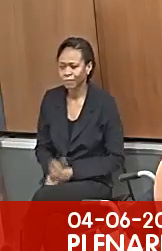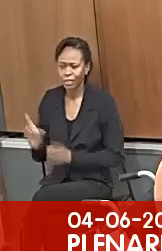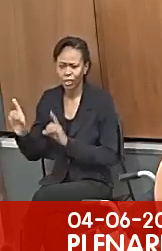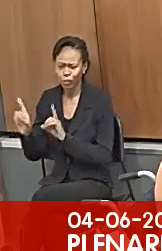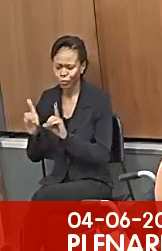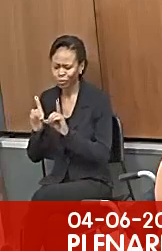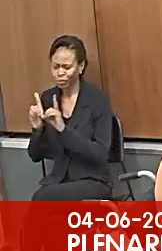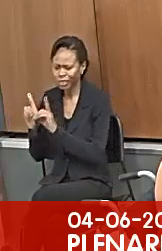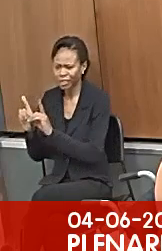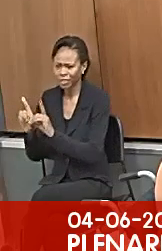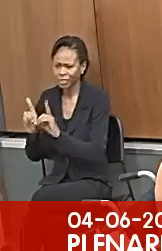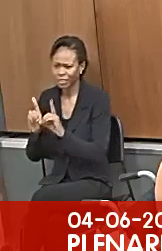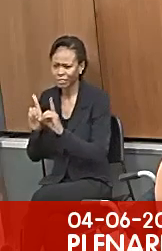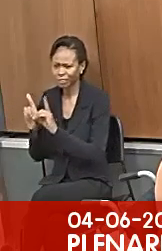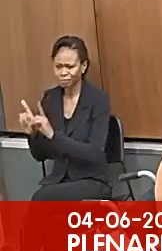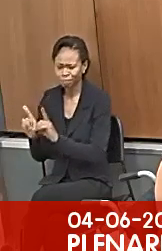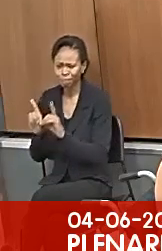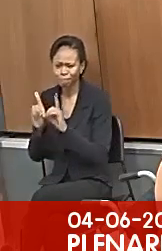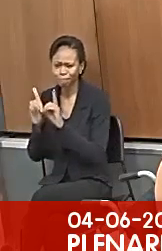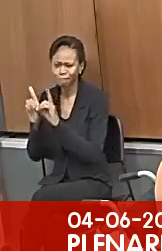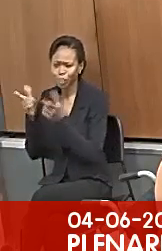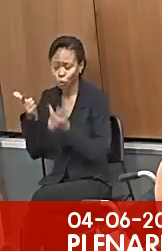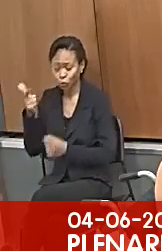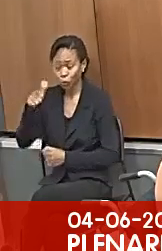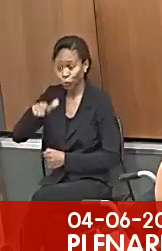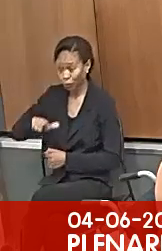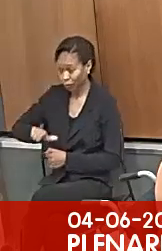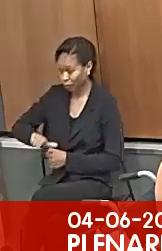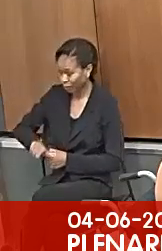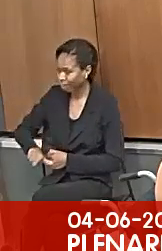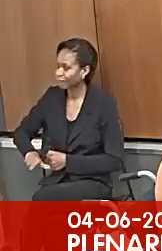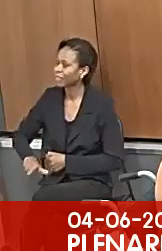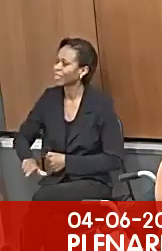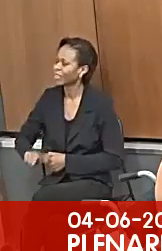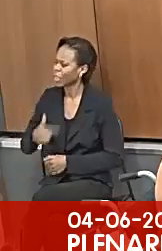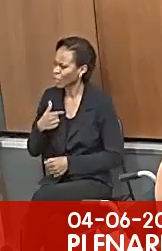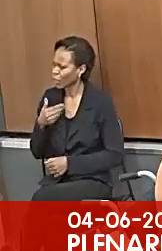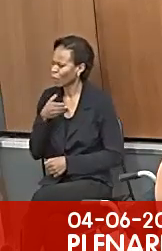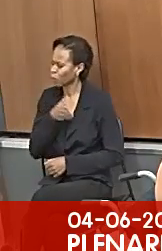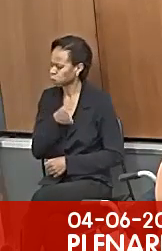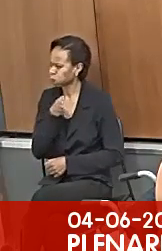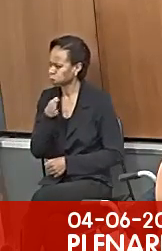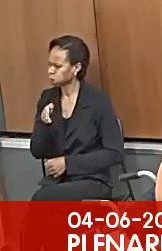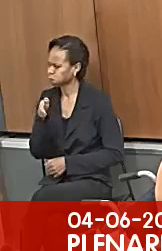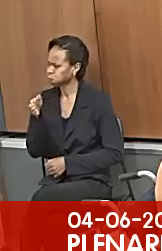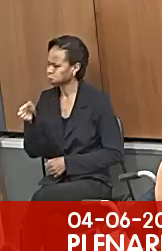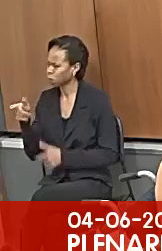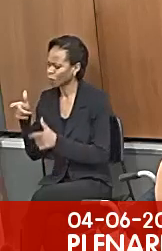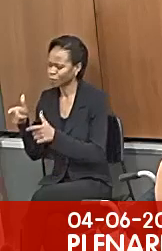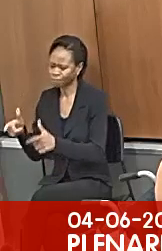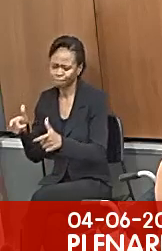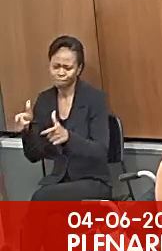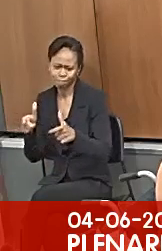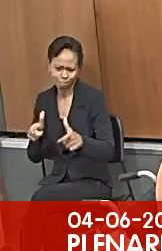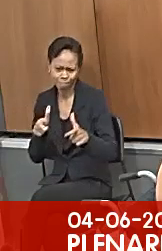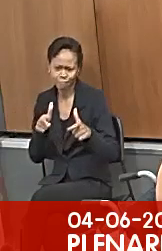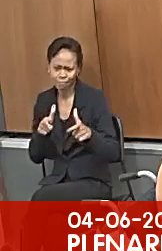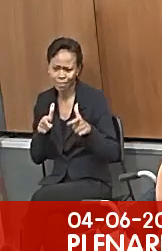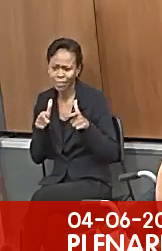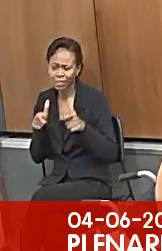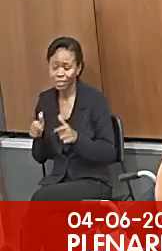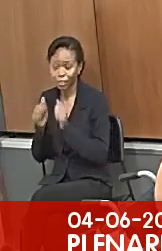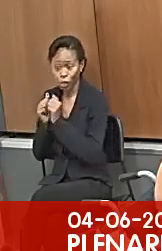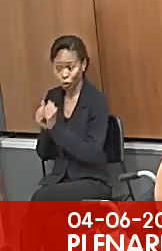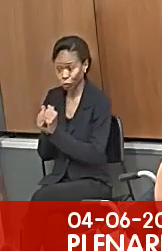estar ao seu lado de novo, vou a qualquer lugar. Se estar